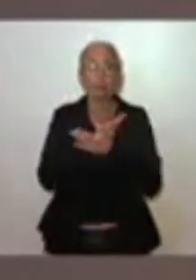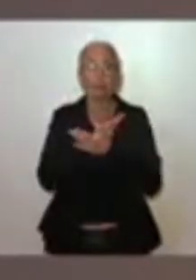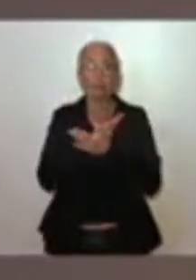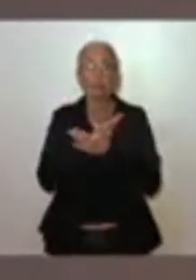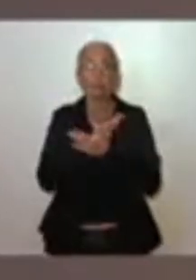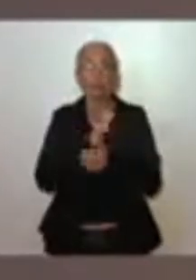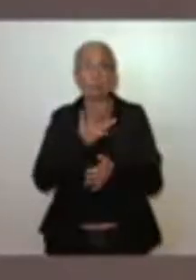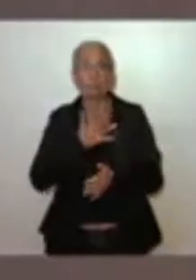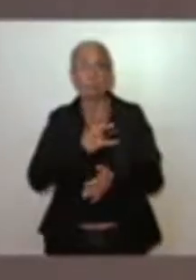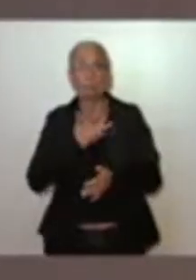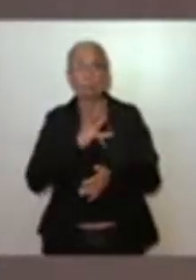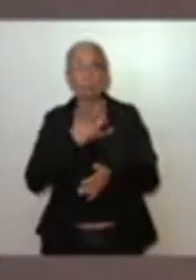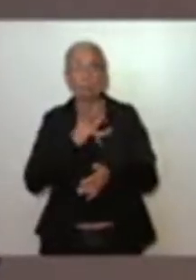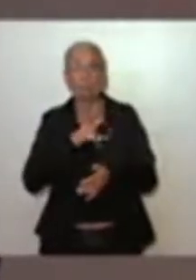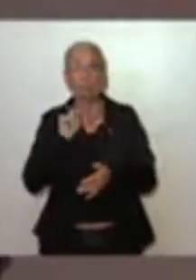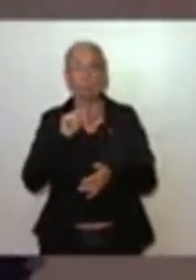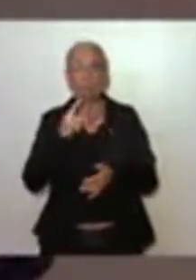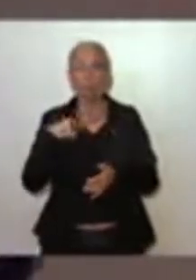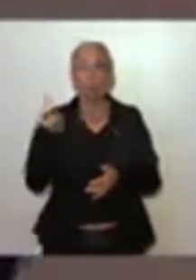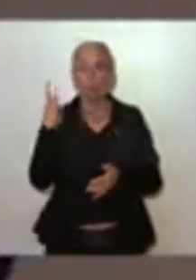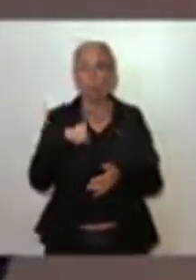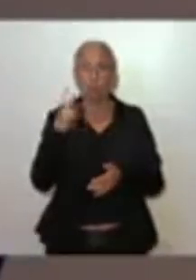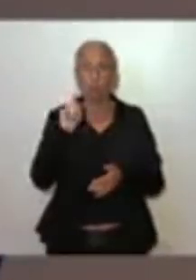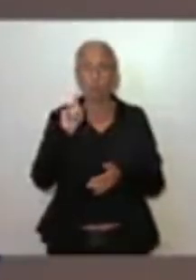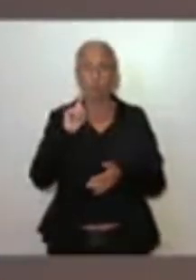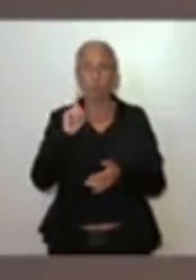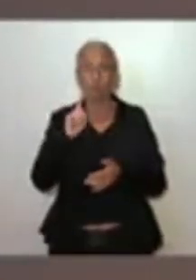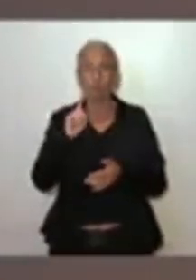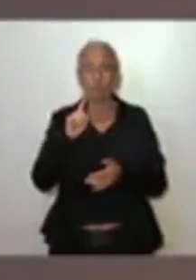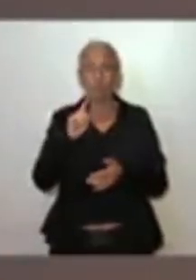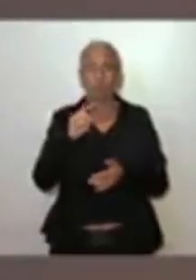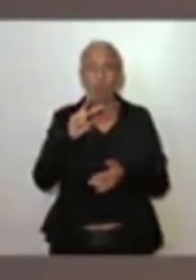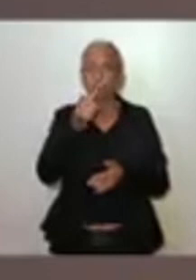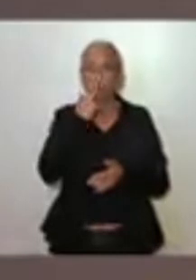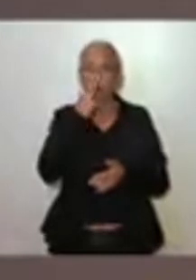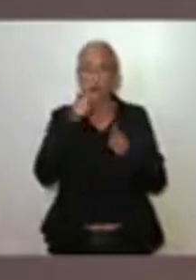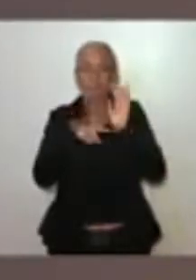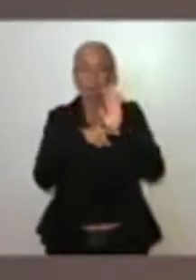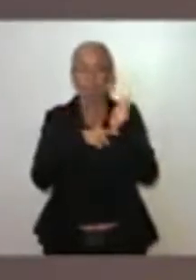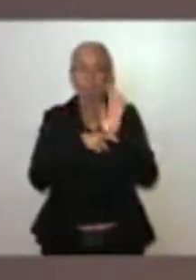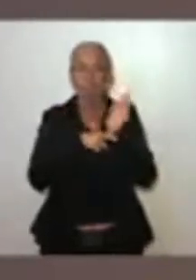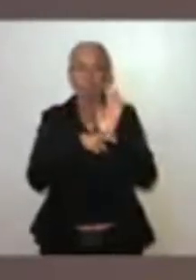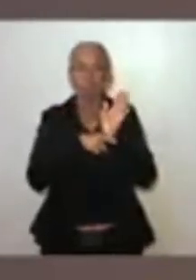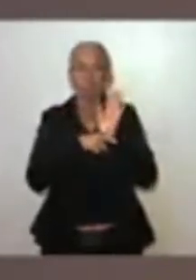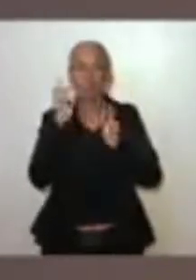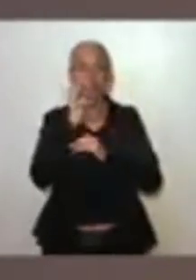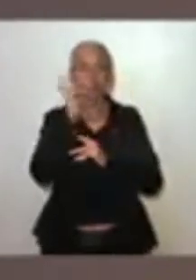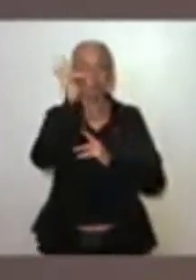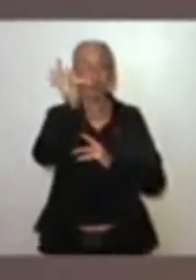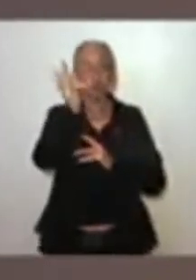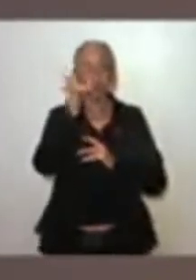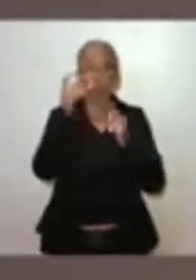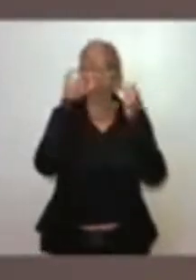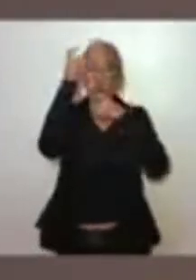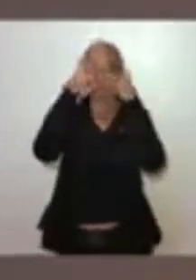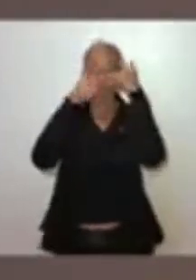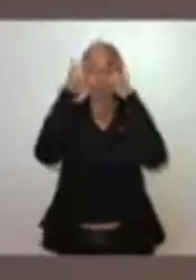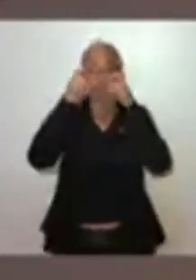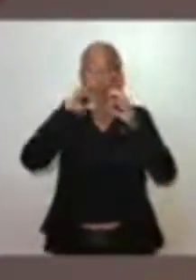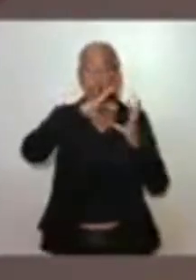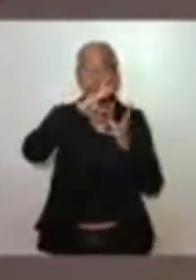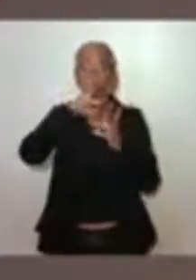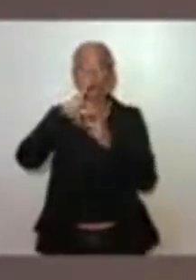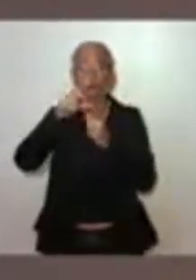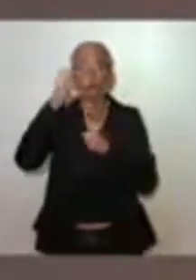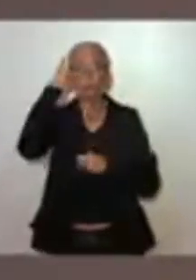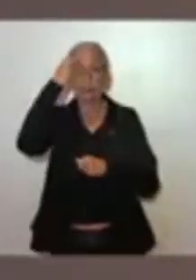eles que vão dominar a gente e não nós que vamos dominar Parece coisa de ficção científica Mas é uma das preocupações no mundo da